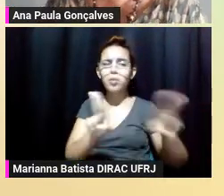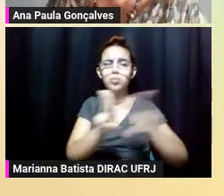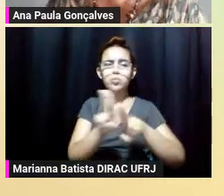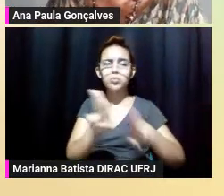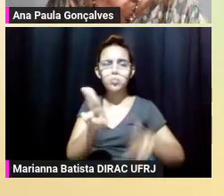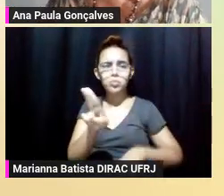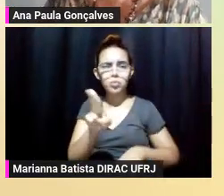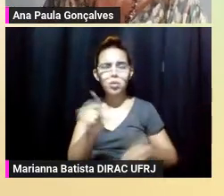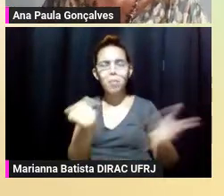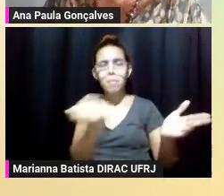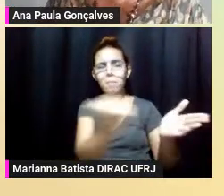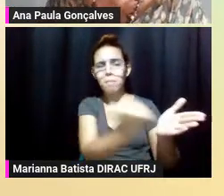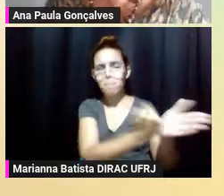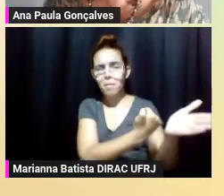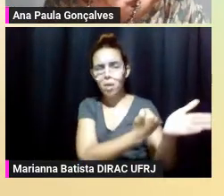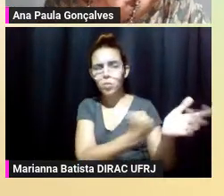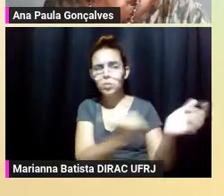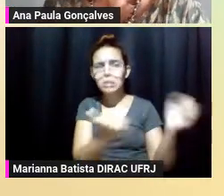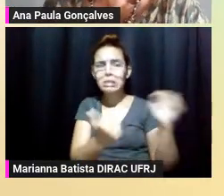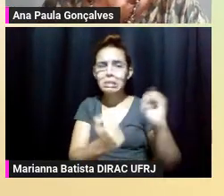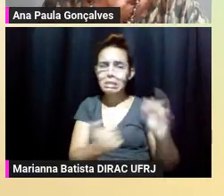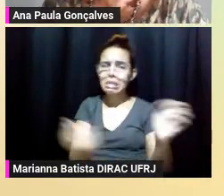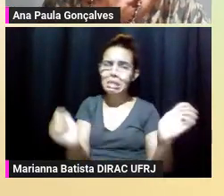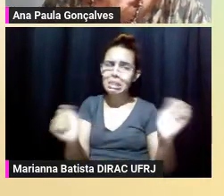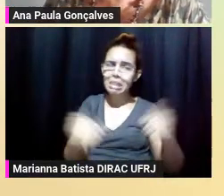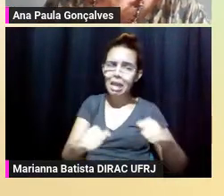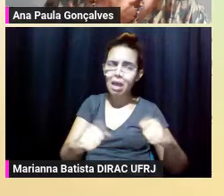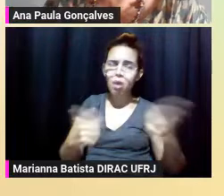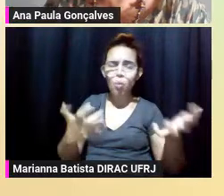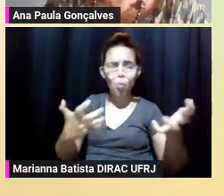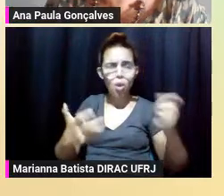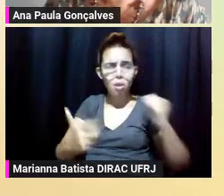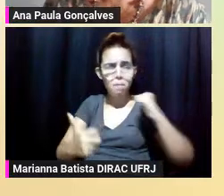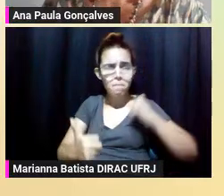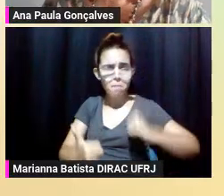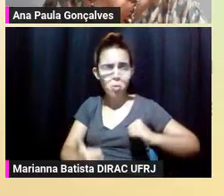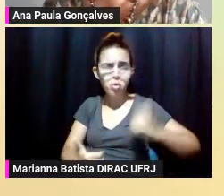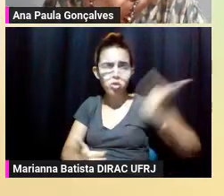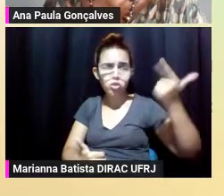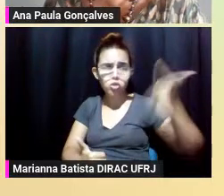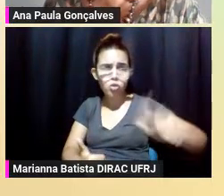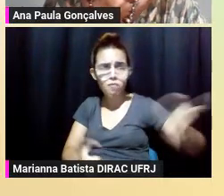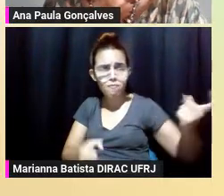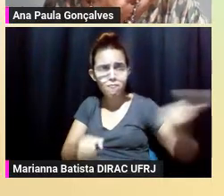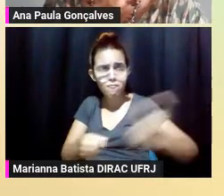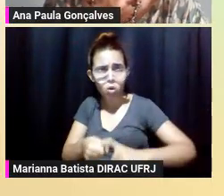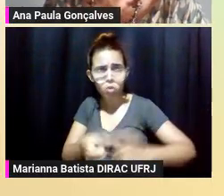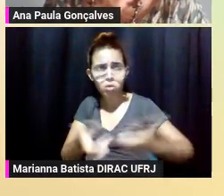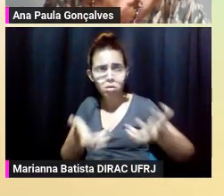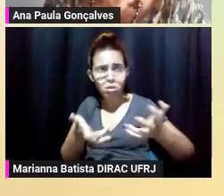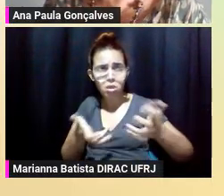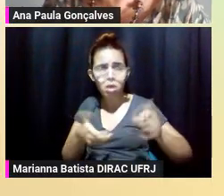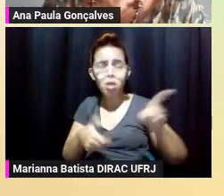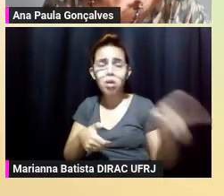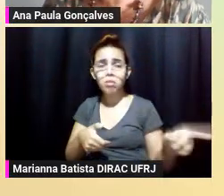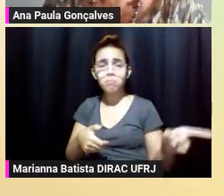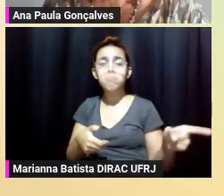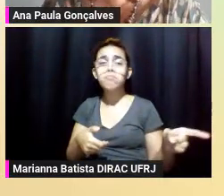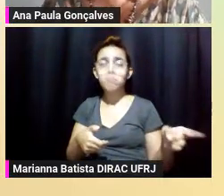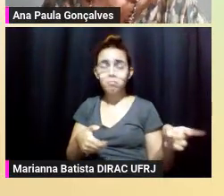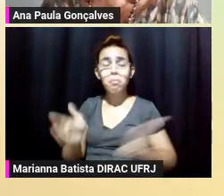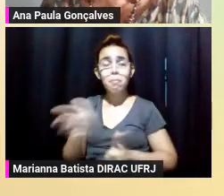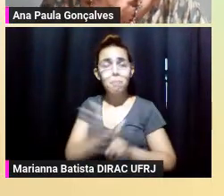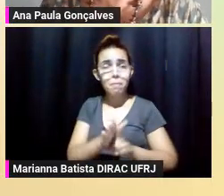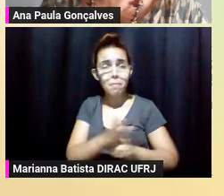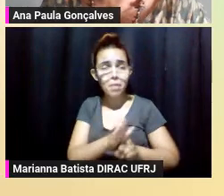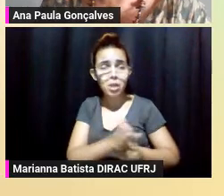tudo direitinho. O colegiado de curso faz uma reunião para ver o meu caso e aprova a possibilidade dessa pesquisa acontecer,